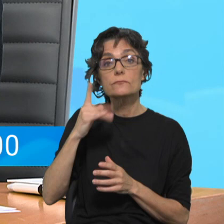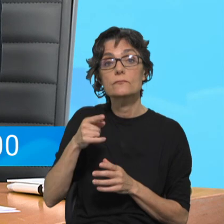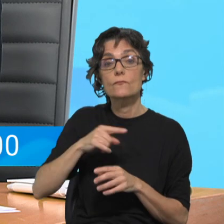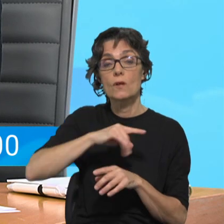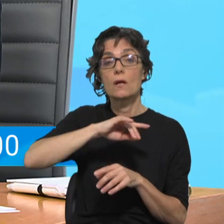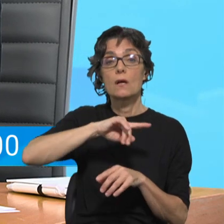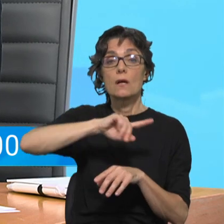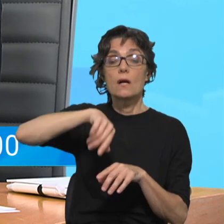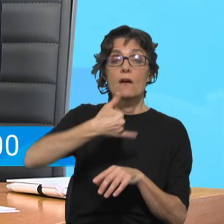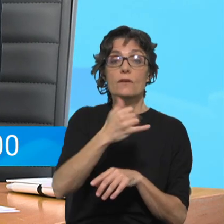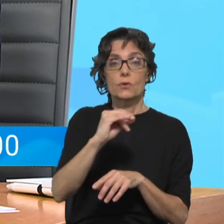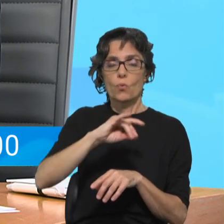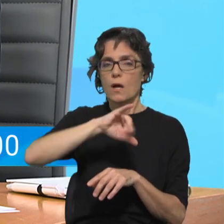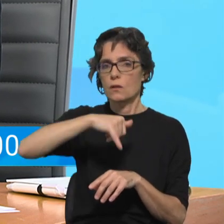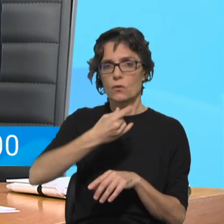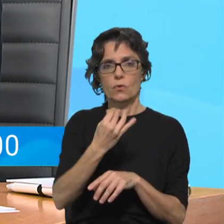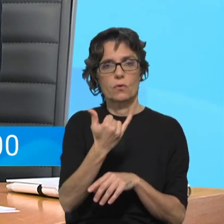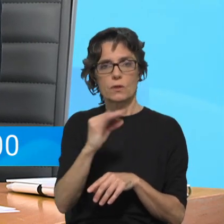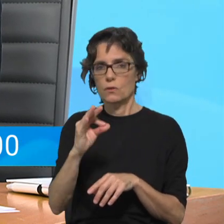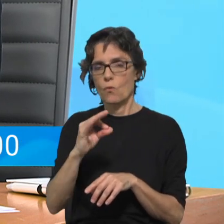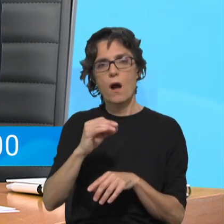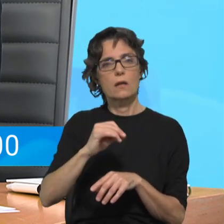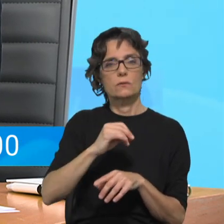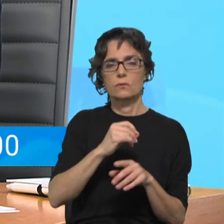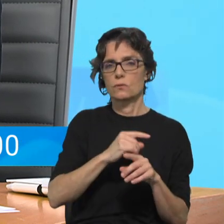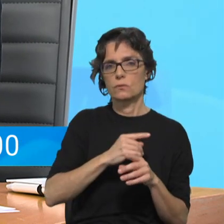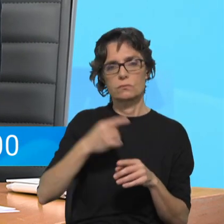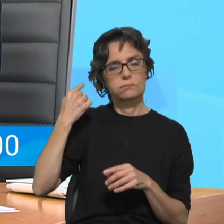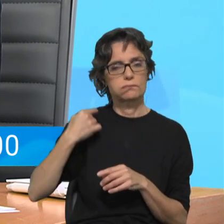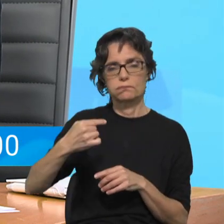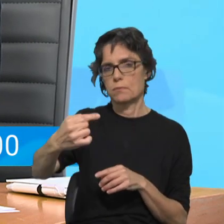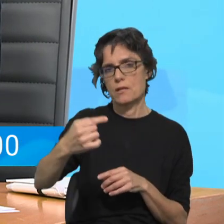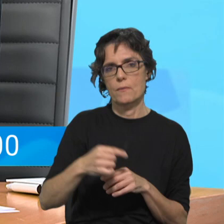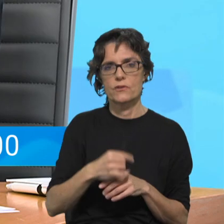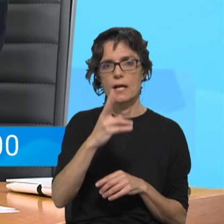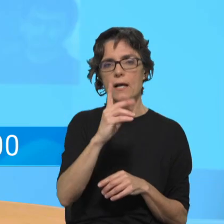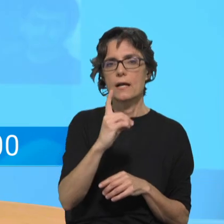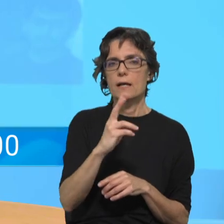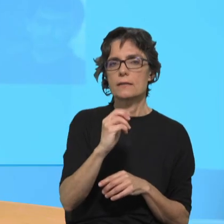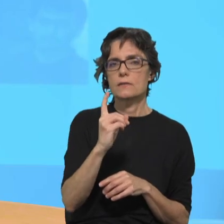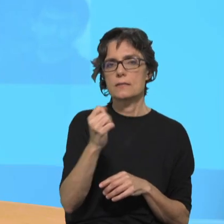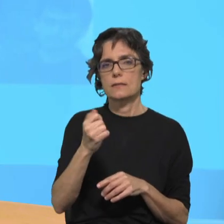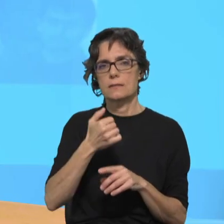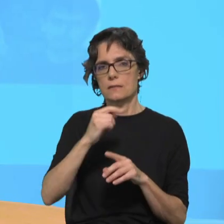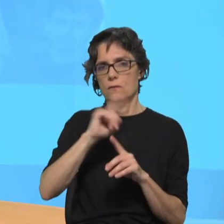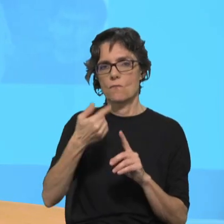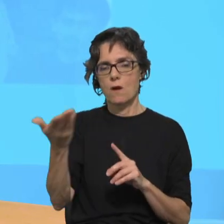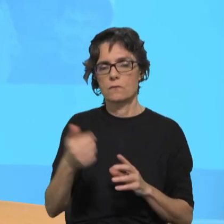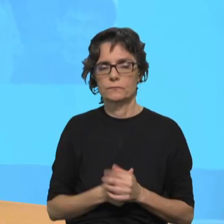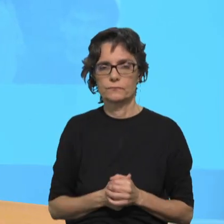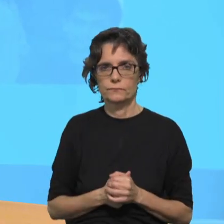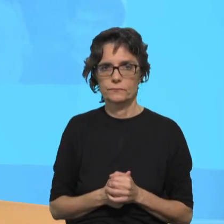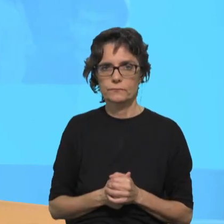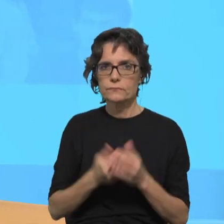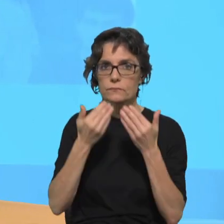24 sobre 24 horas por dia, 365 dias por ano. Fica esse número, então, uma vez mais recordado. Agradeço, Manuela Coutinho, ter